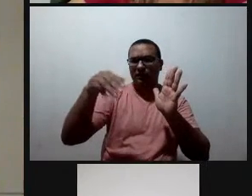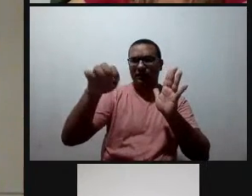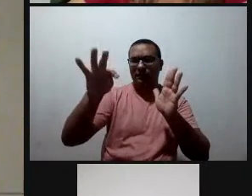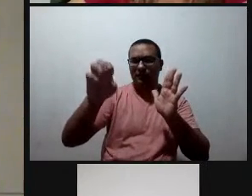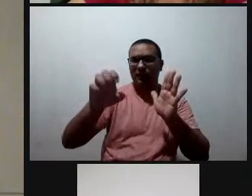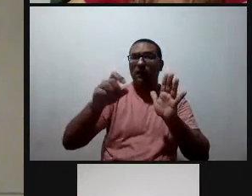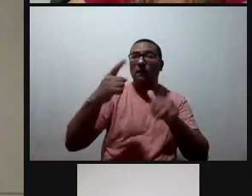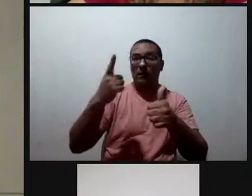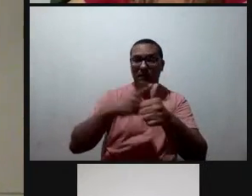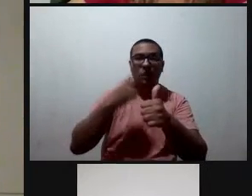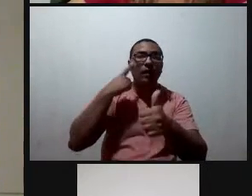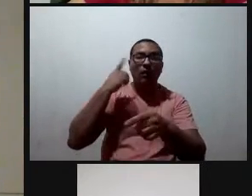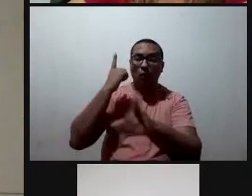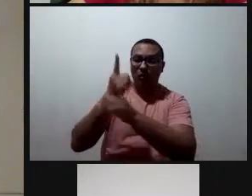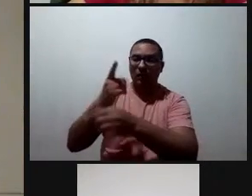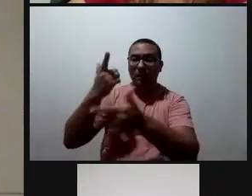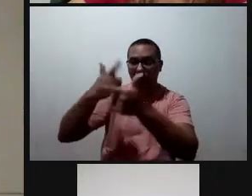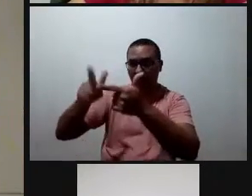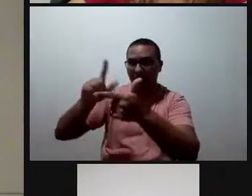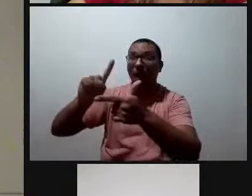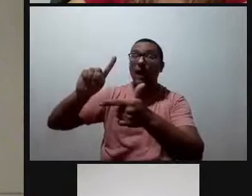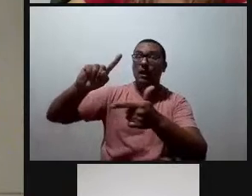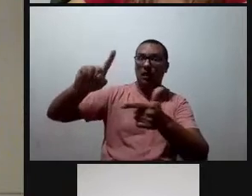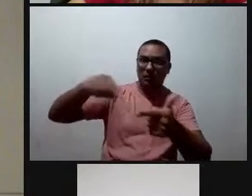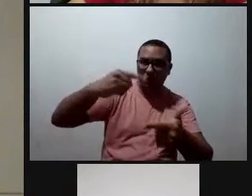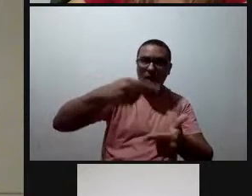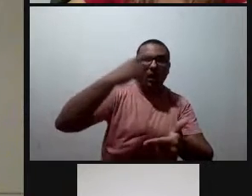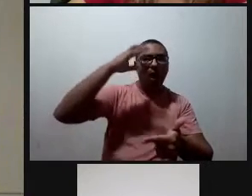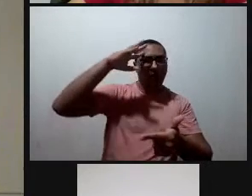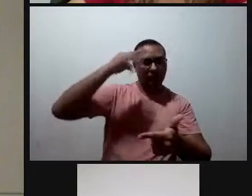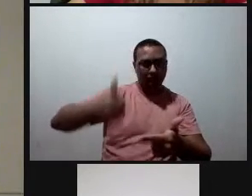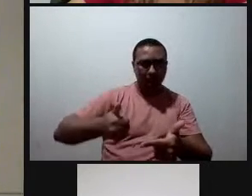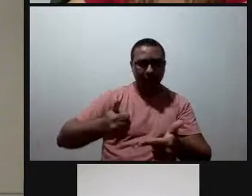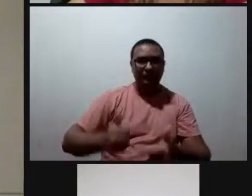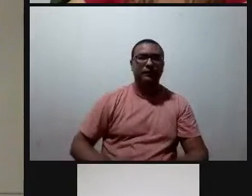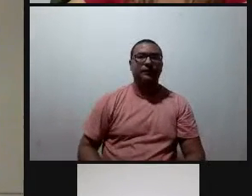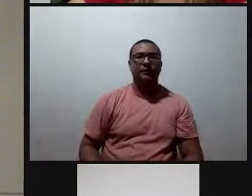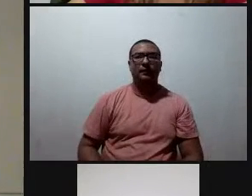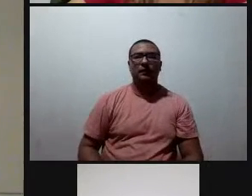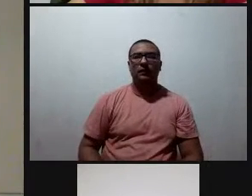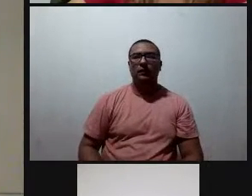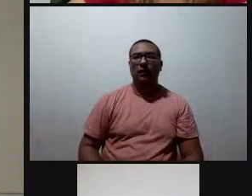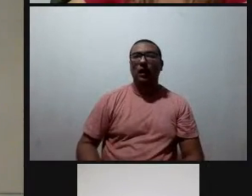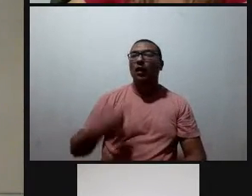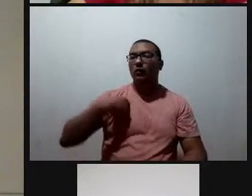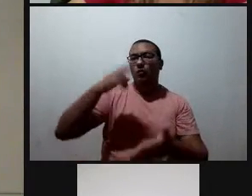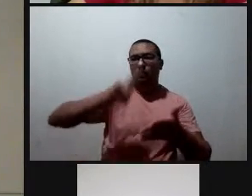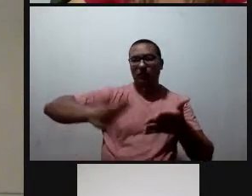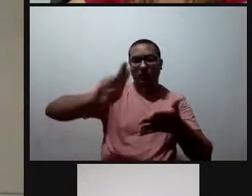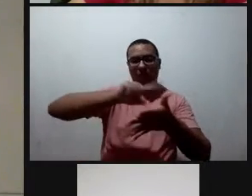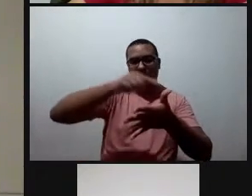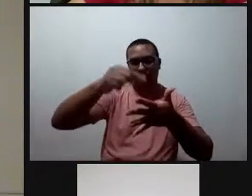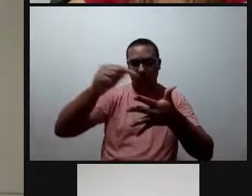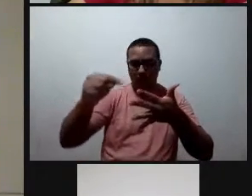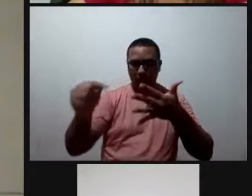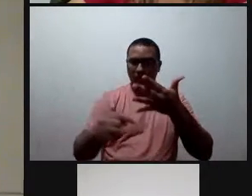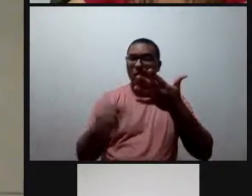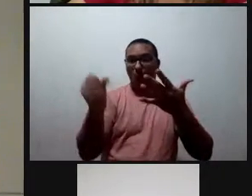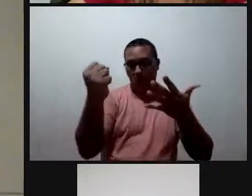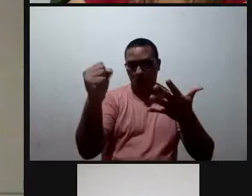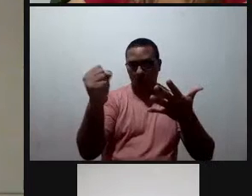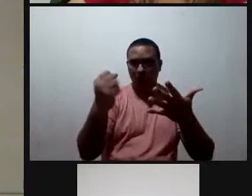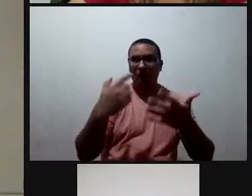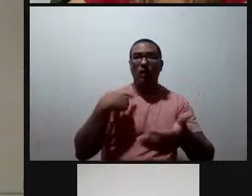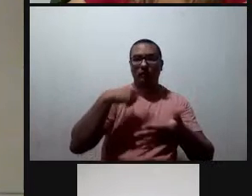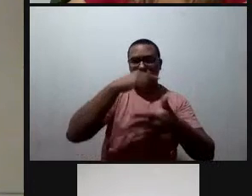com o problema e depois com a solução. Eu posso, digamos assim, pegar essas 8 dimensões, é isso que nós fazemos aqui